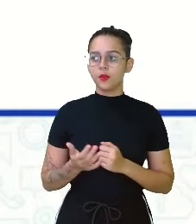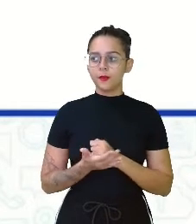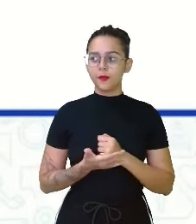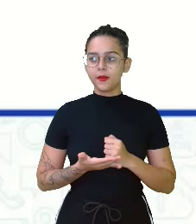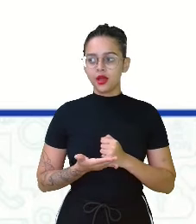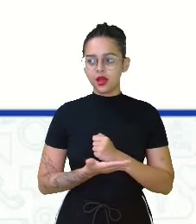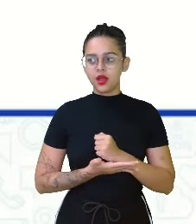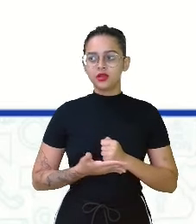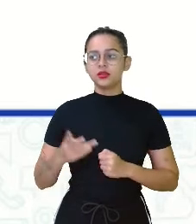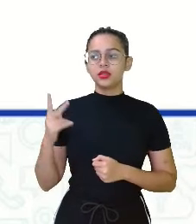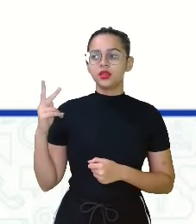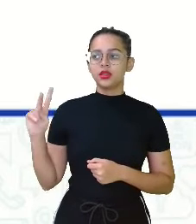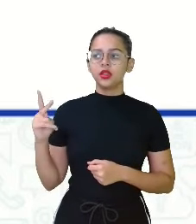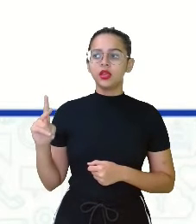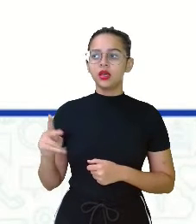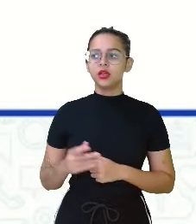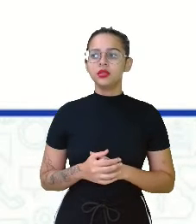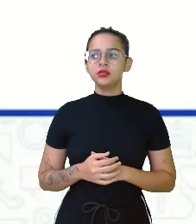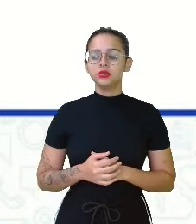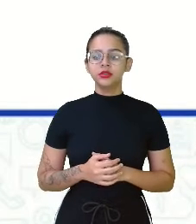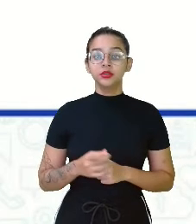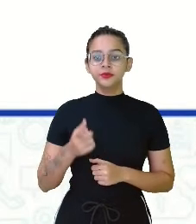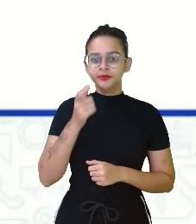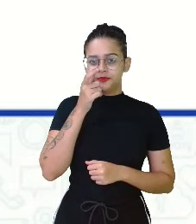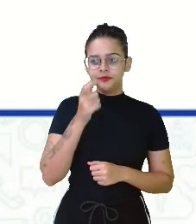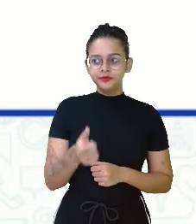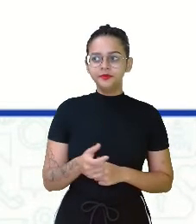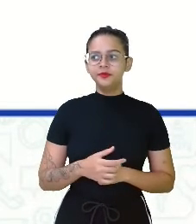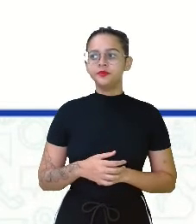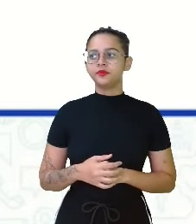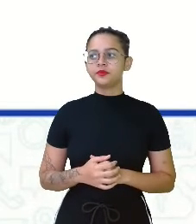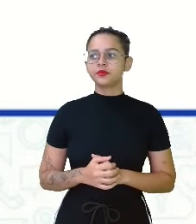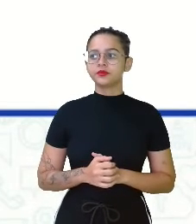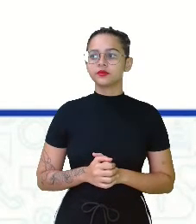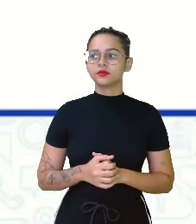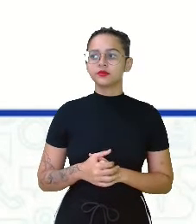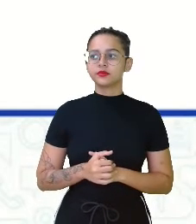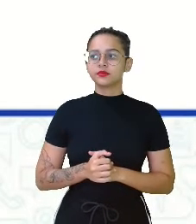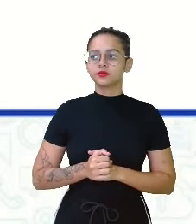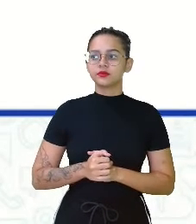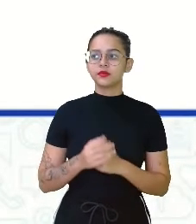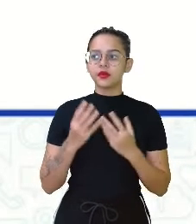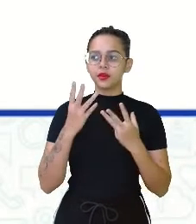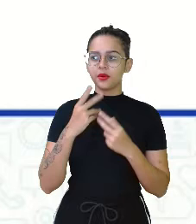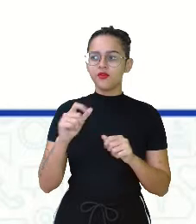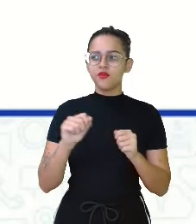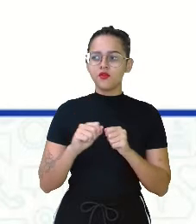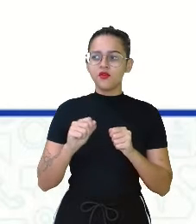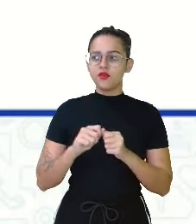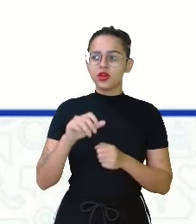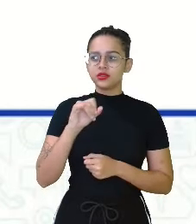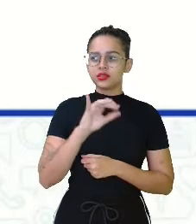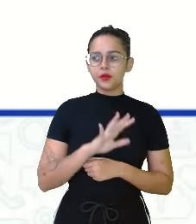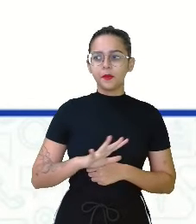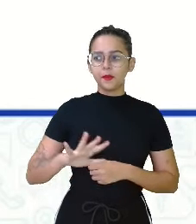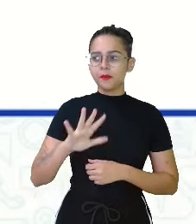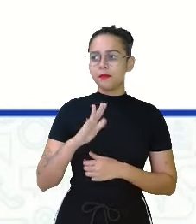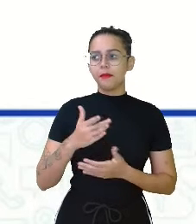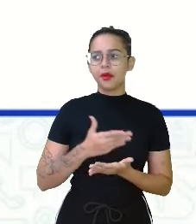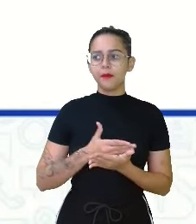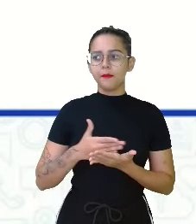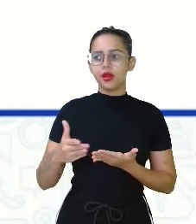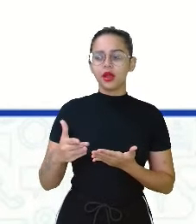base, né? Olha que coisa interessante. Belíssimo. Né? Eles formam figuras a partir da